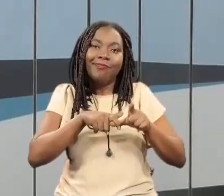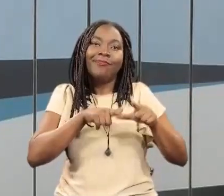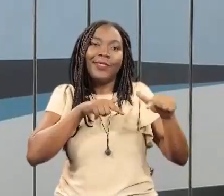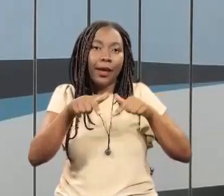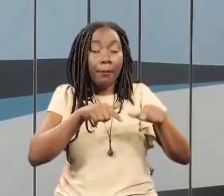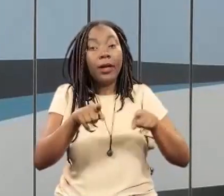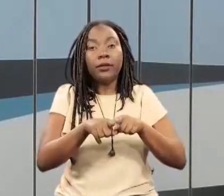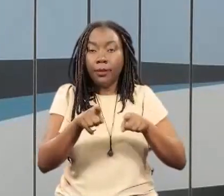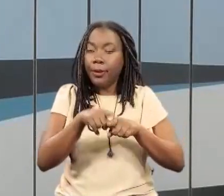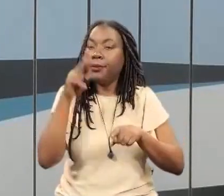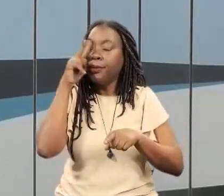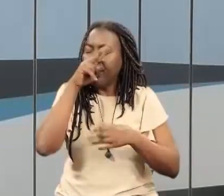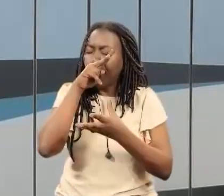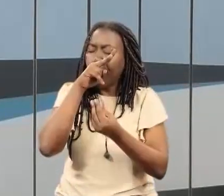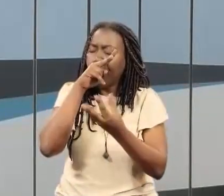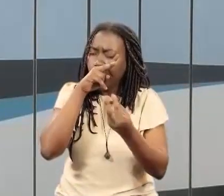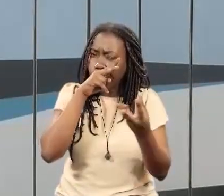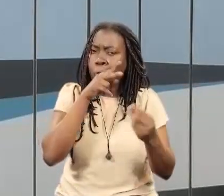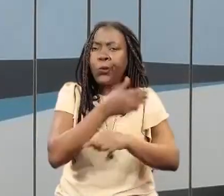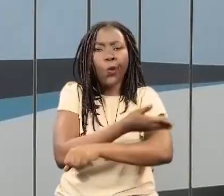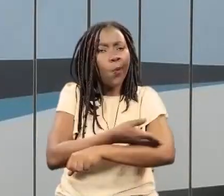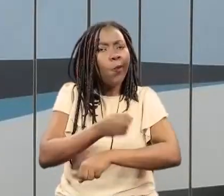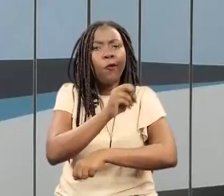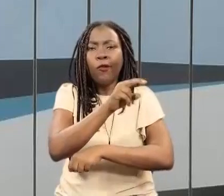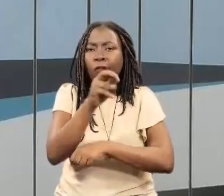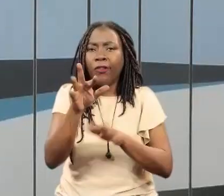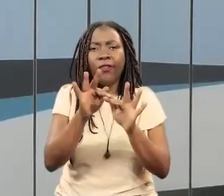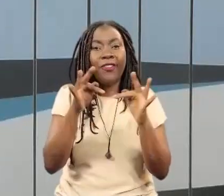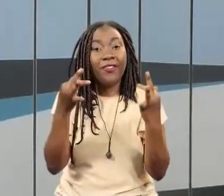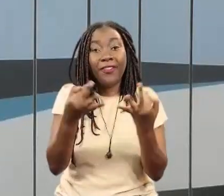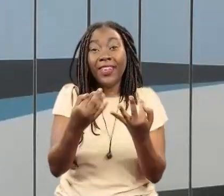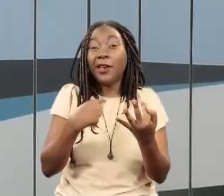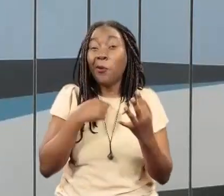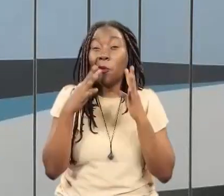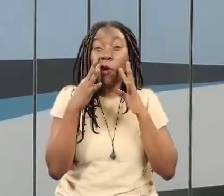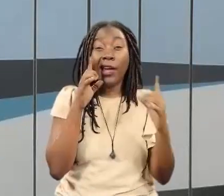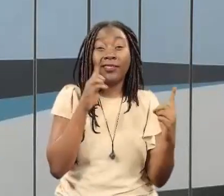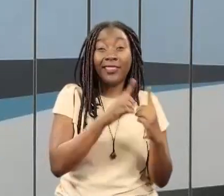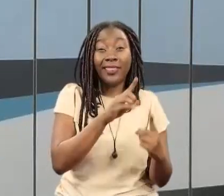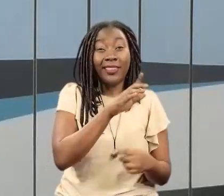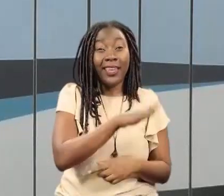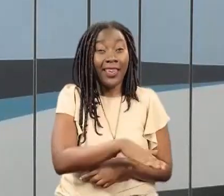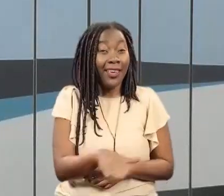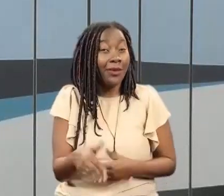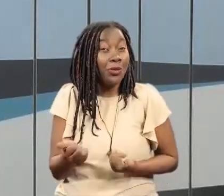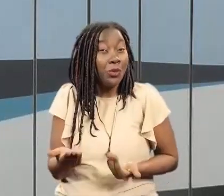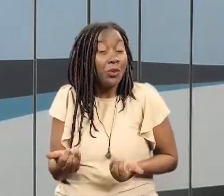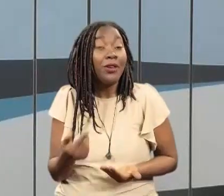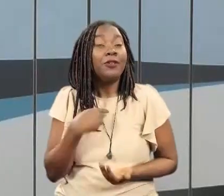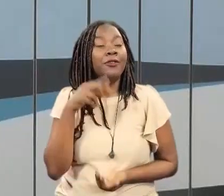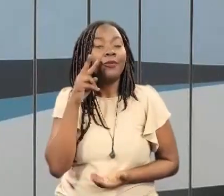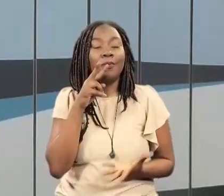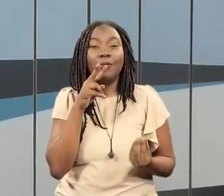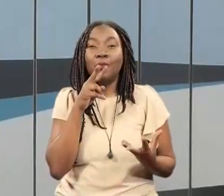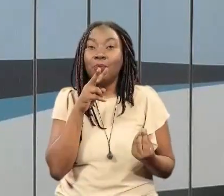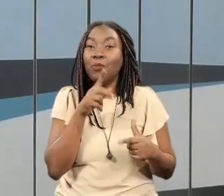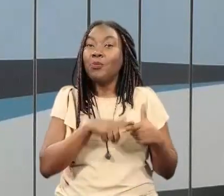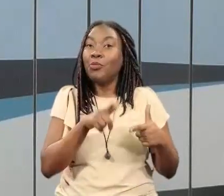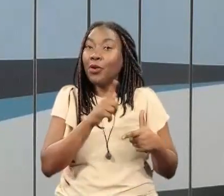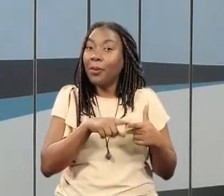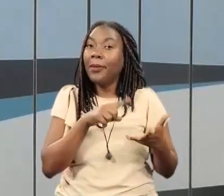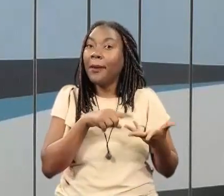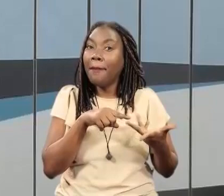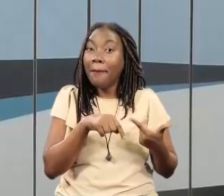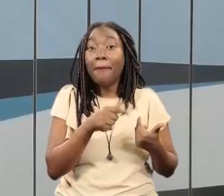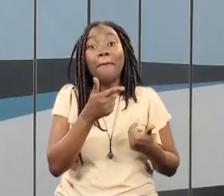muito grande, muito comum da gente ver, né, nas famílias. Eu atendo crianças, adolescentes, então eu vejo muito, né, essas problemáticas que os